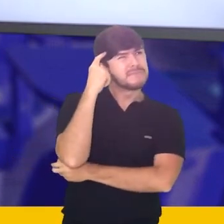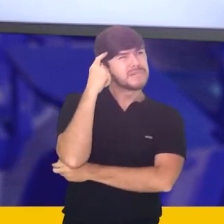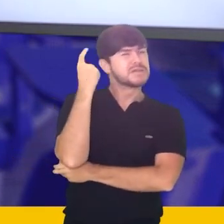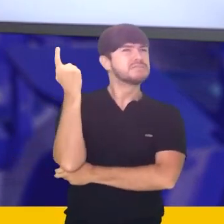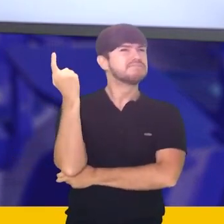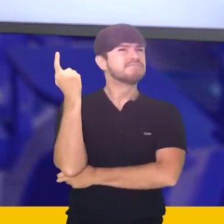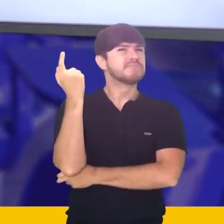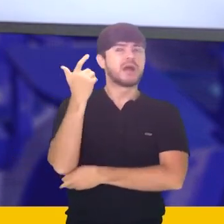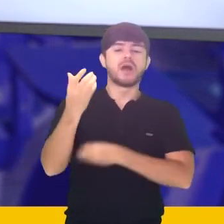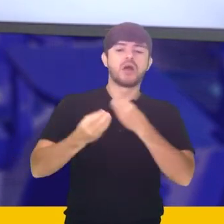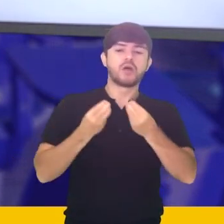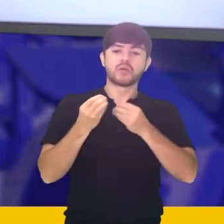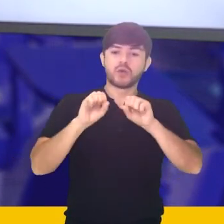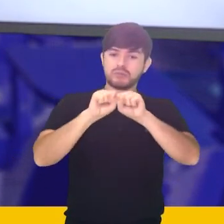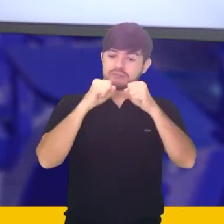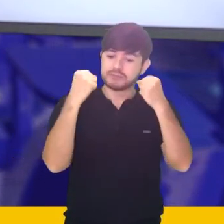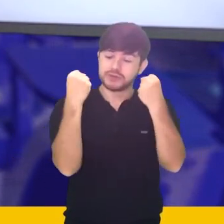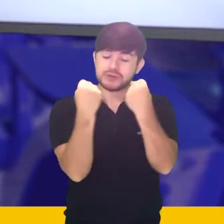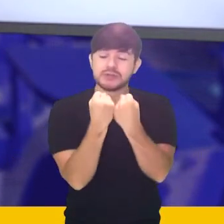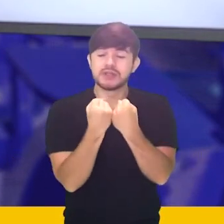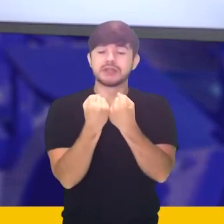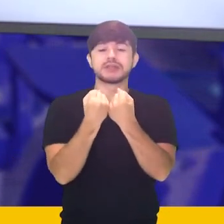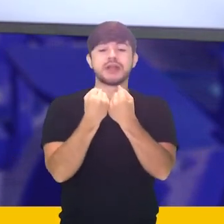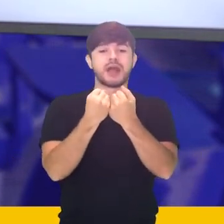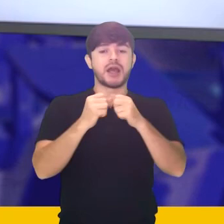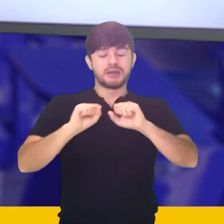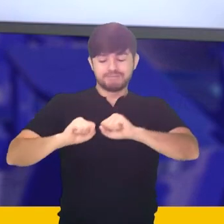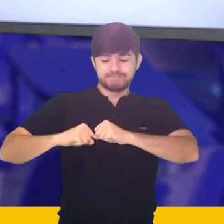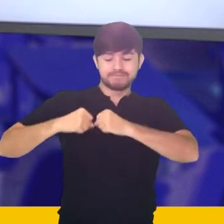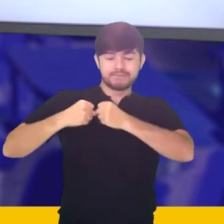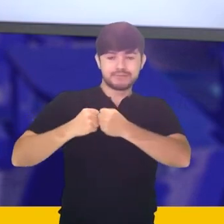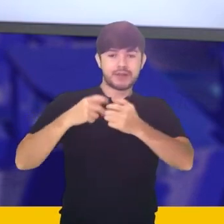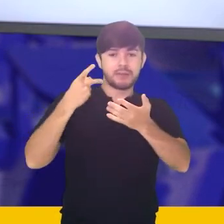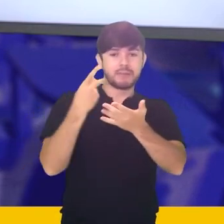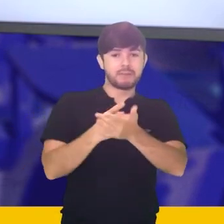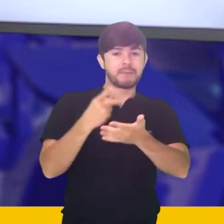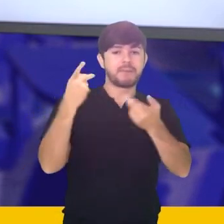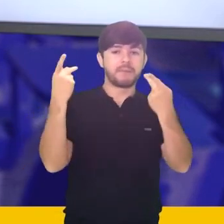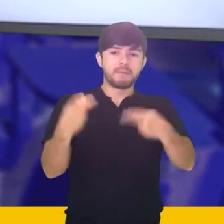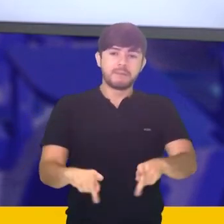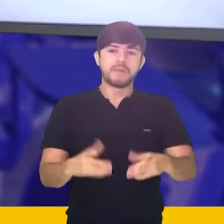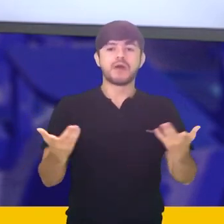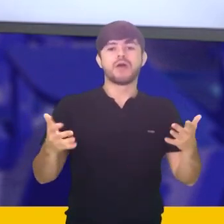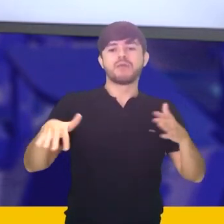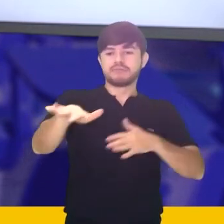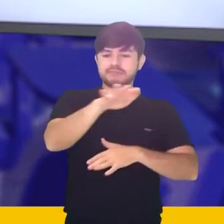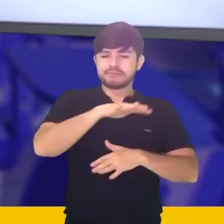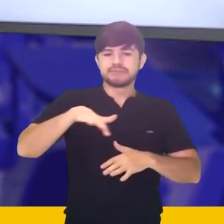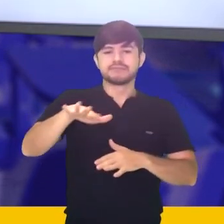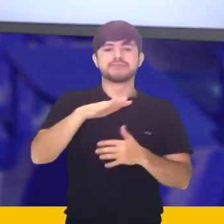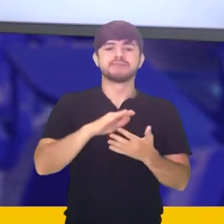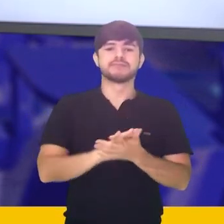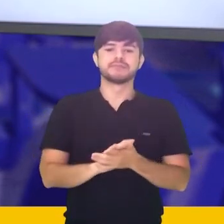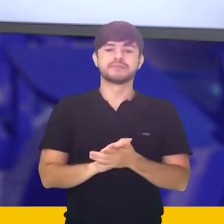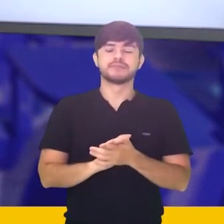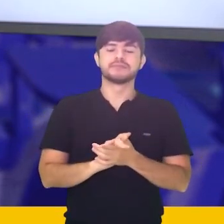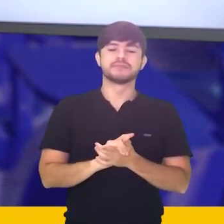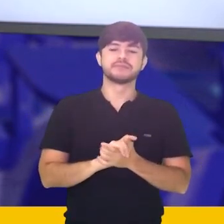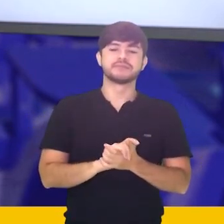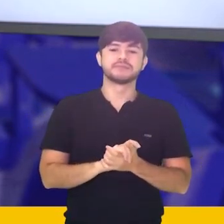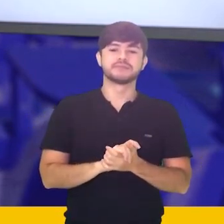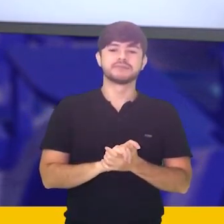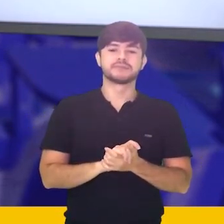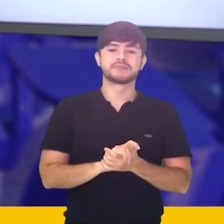pensar a nossa sociedade, como é que a gente age no território? Então, esse é um dos pontos que a gente